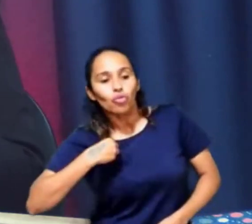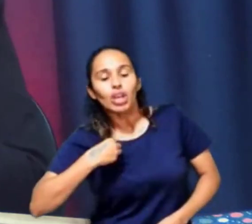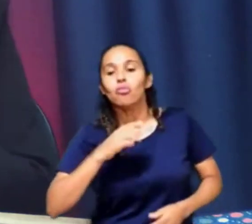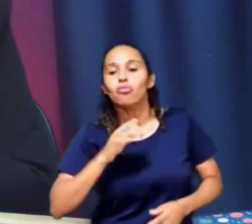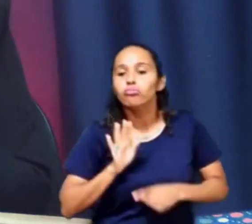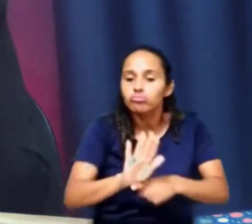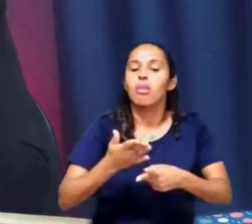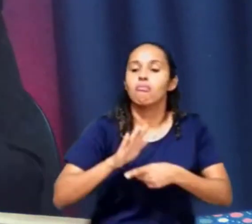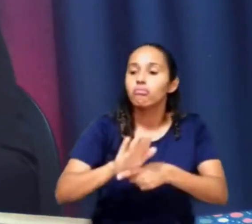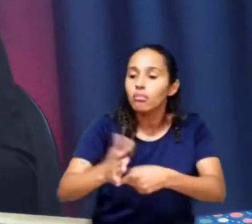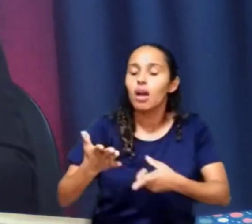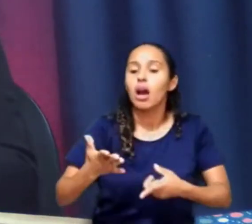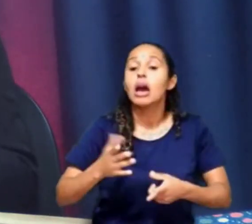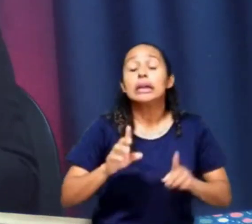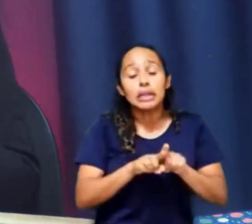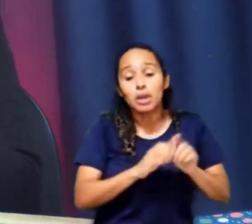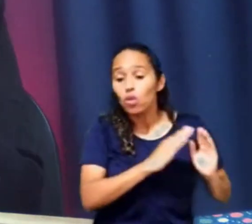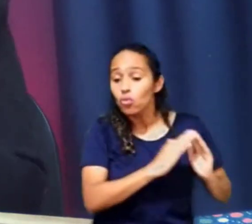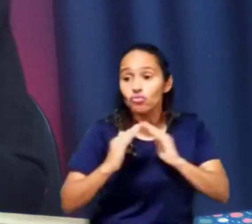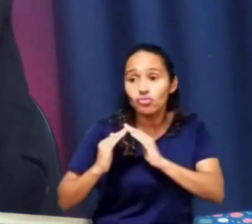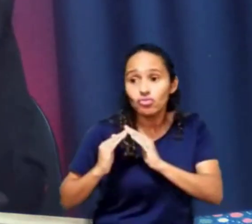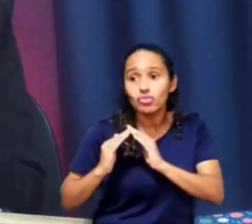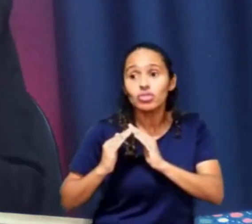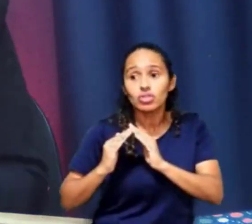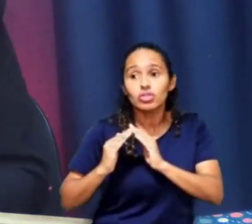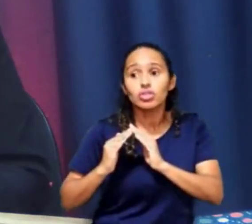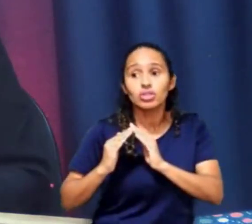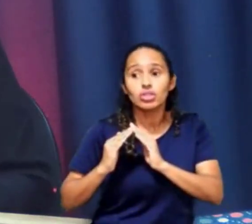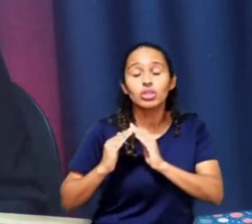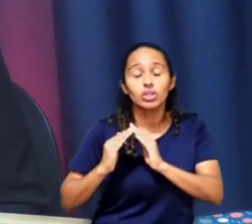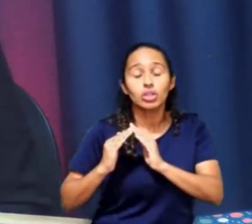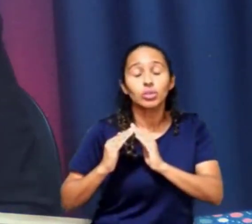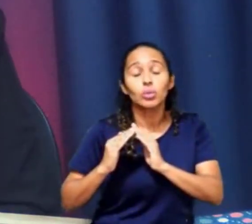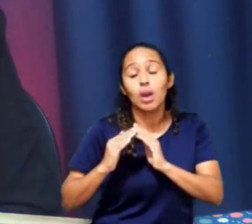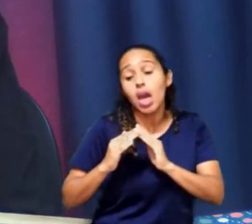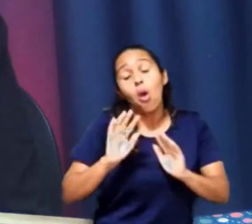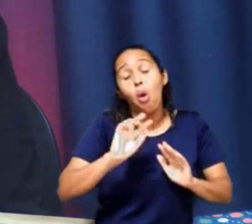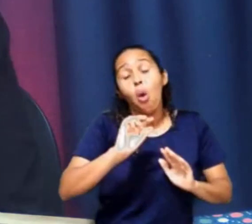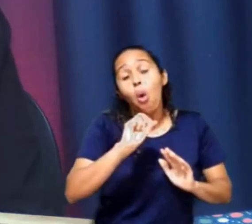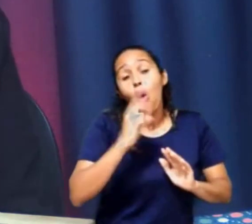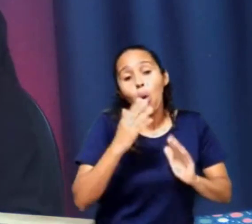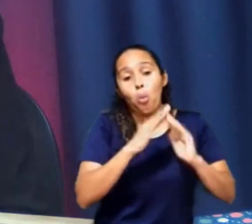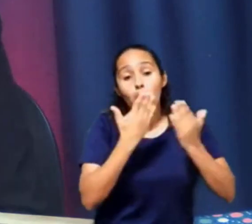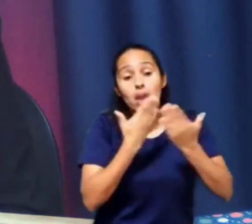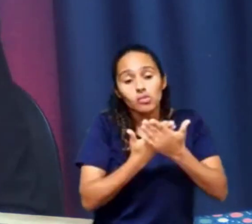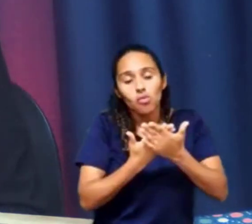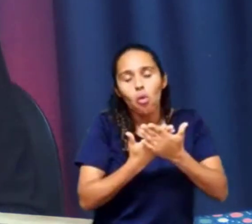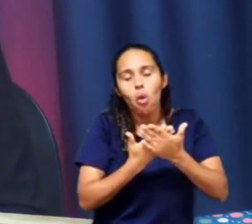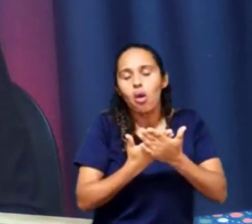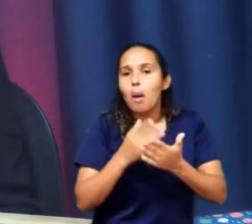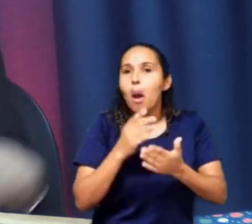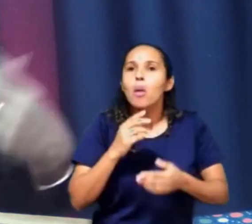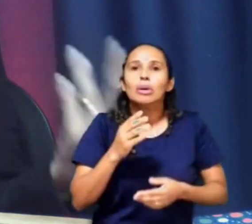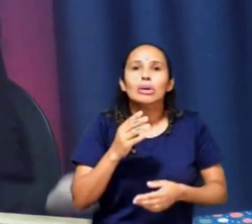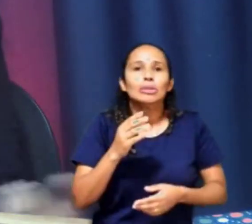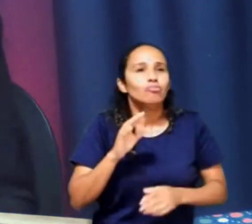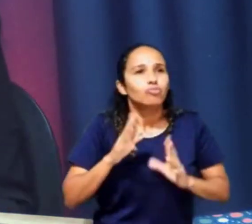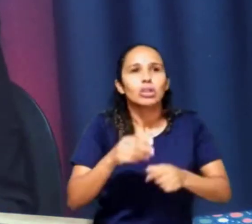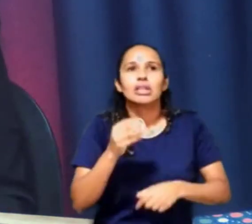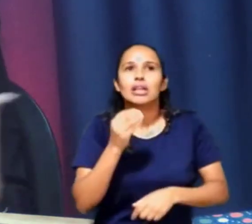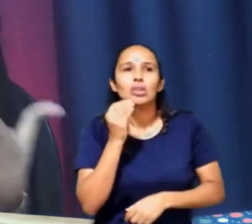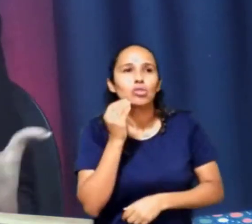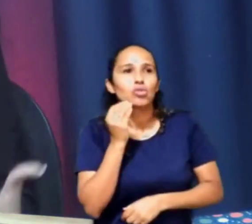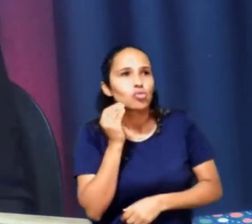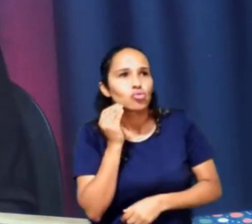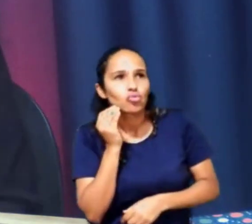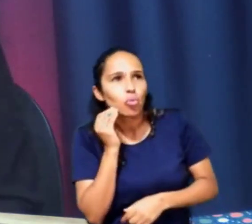Aí depois na escola, né? Eu assim, todas as oportunidades que eu tenho, quando alguém me chama para alguma palestra, para levar alguma coisa,